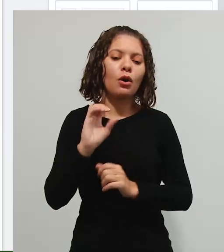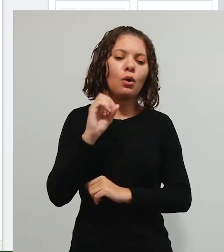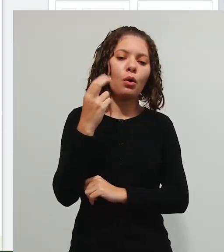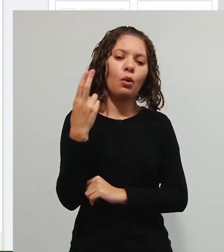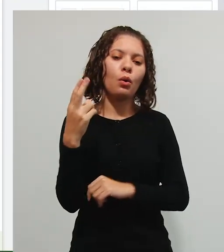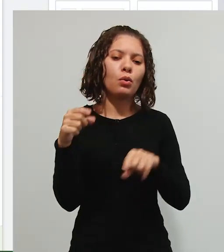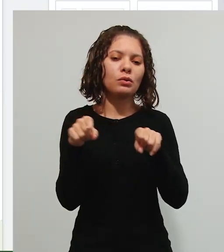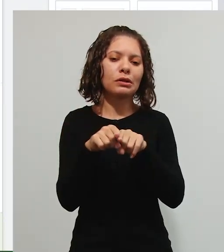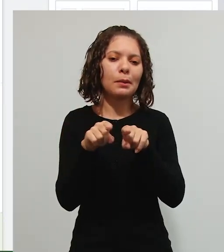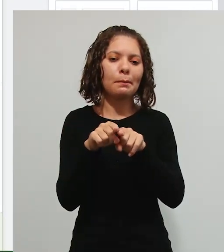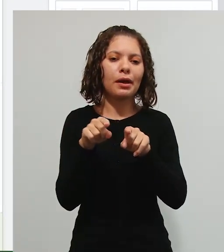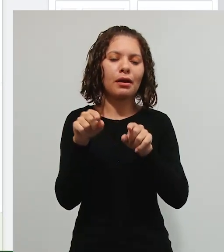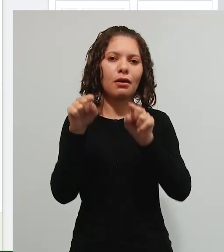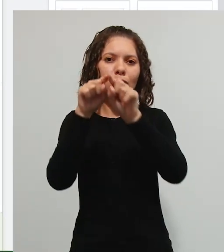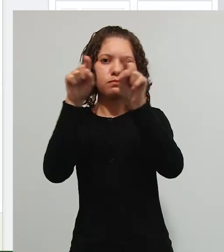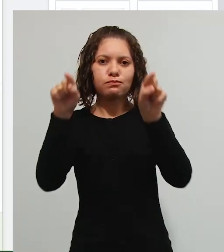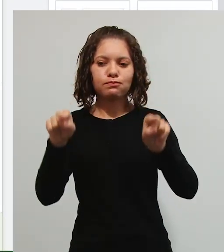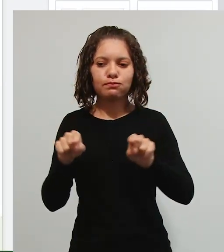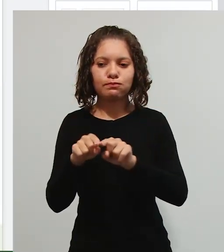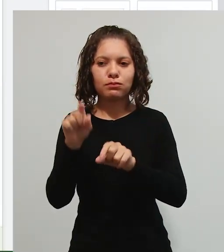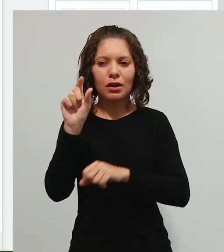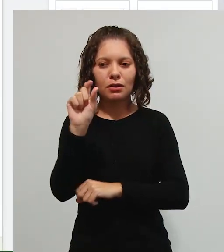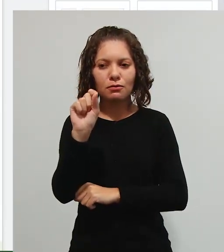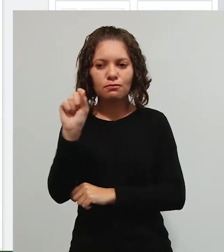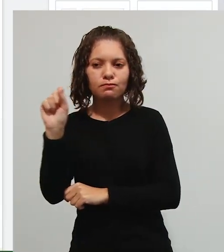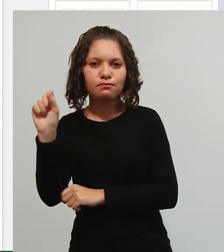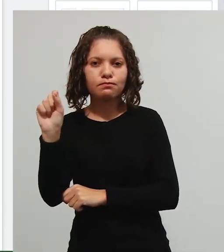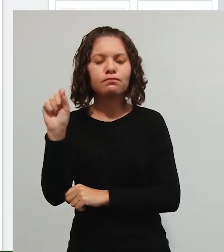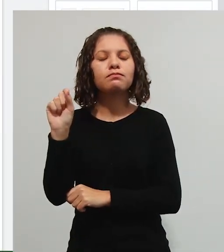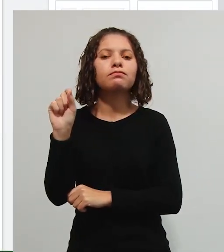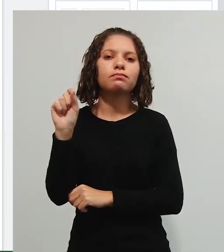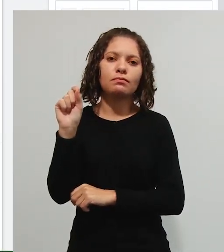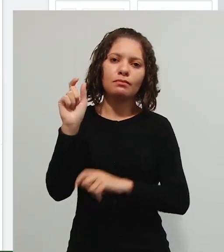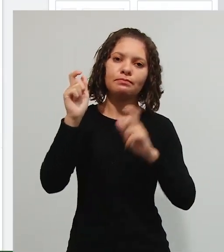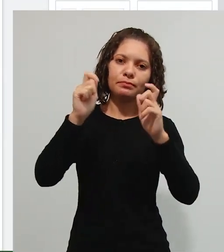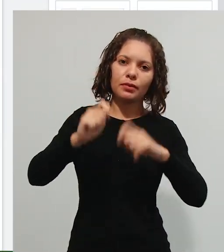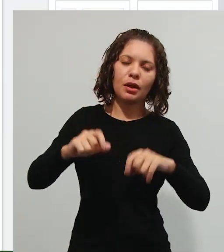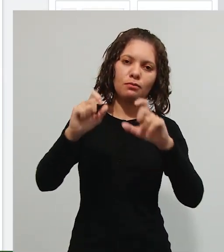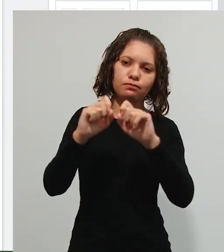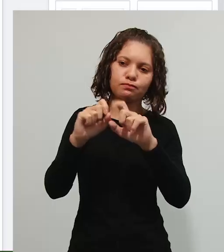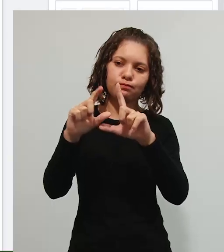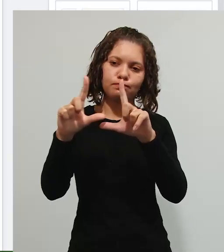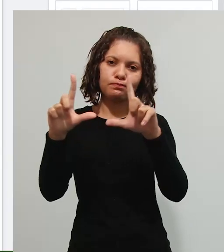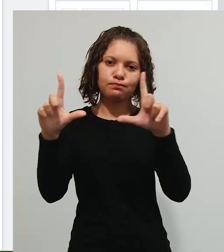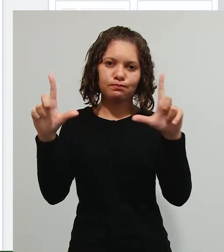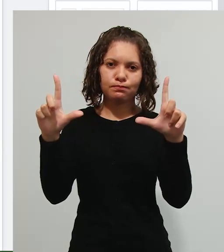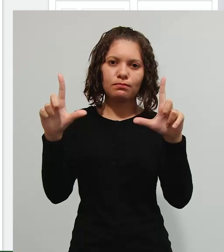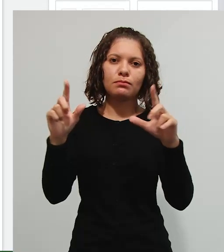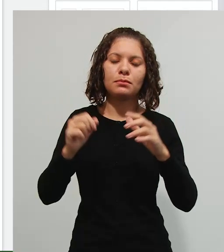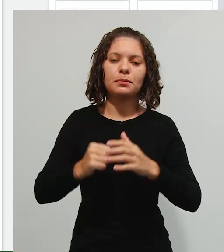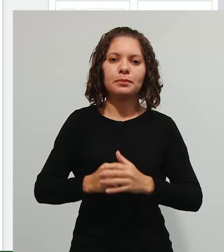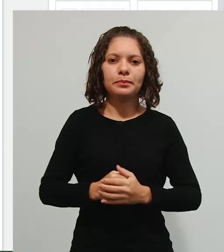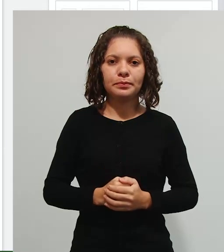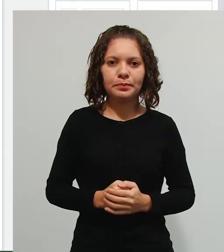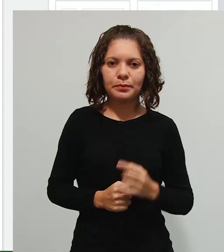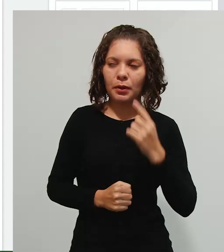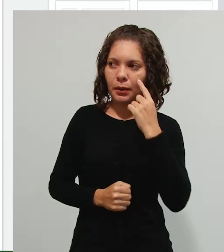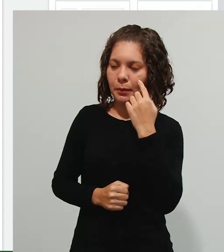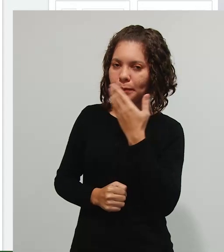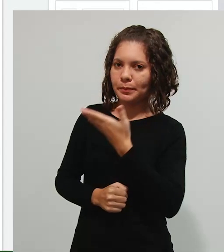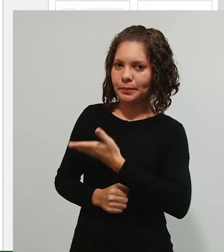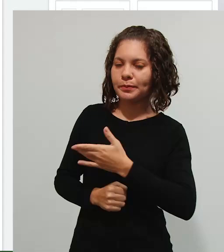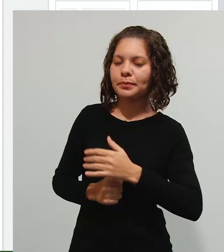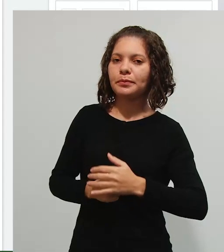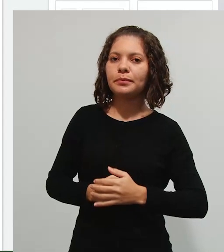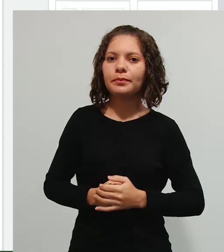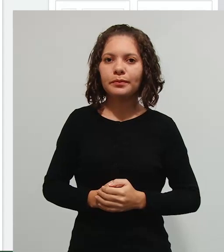imagem proporcionalmente, tá? O que é mais adequado, tá? Mais adequado é clicar nas laterais. E aí